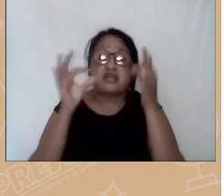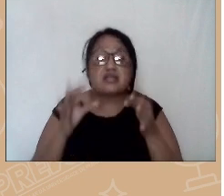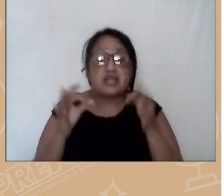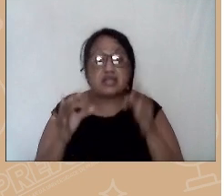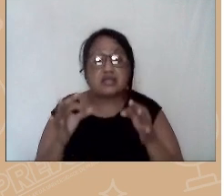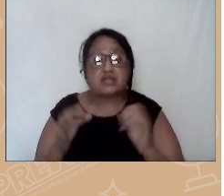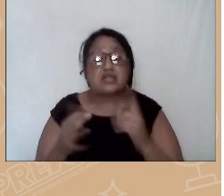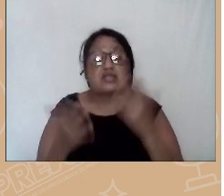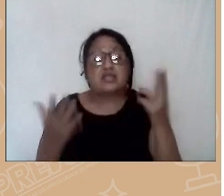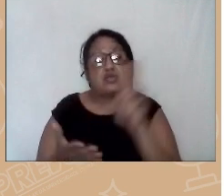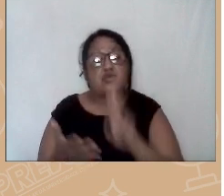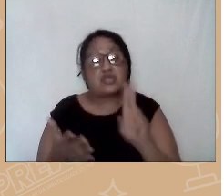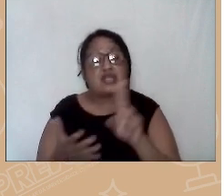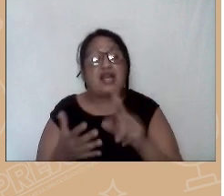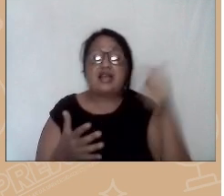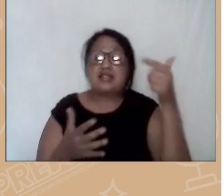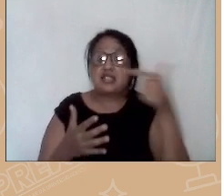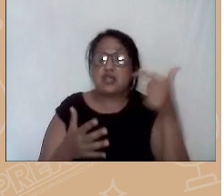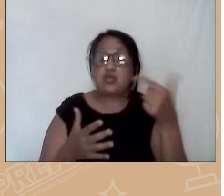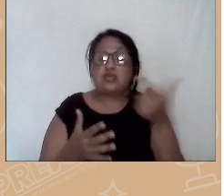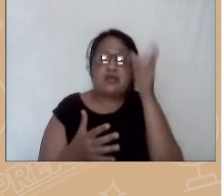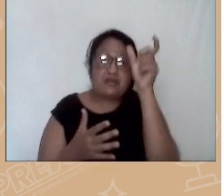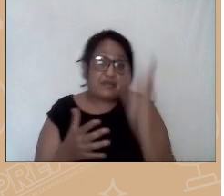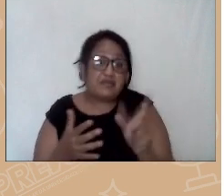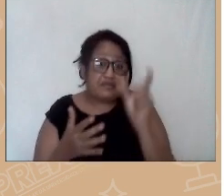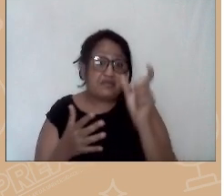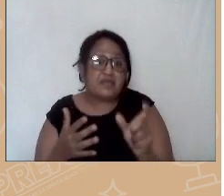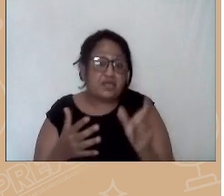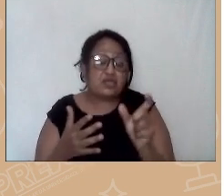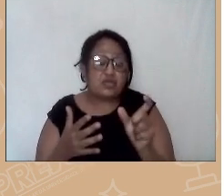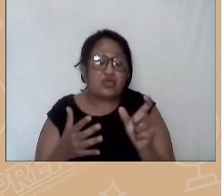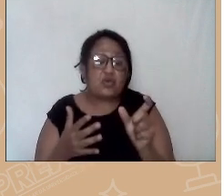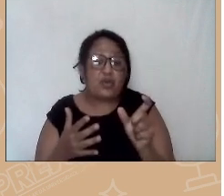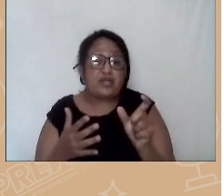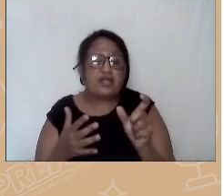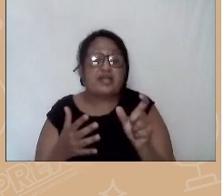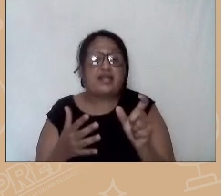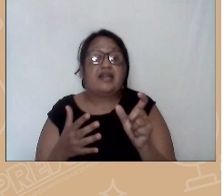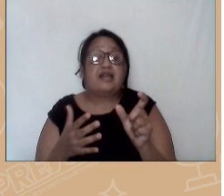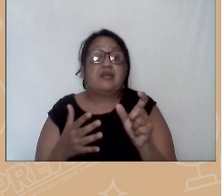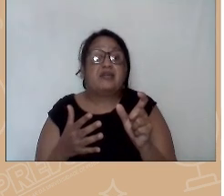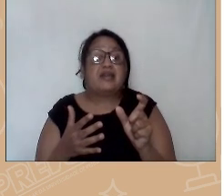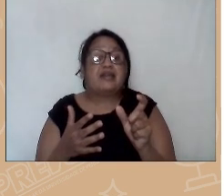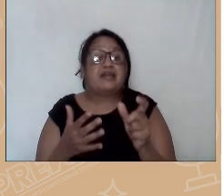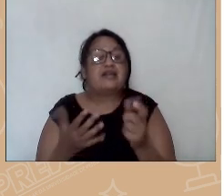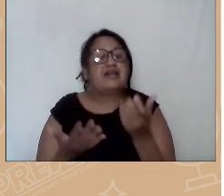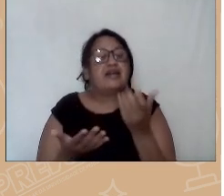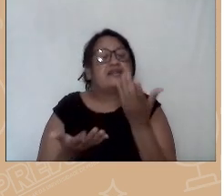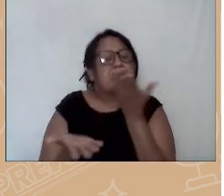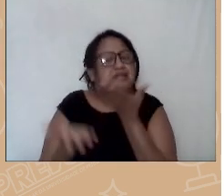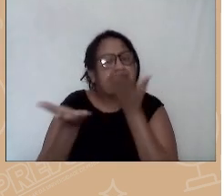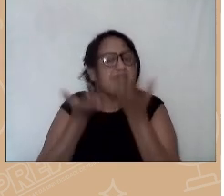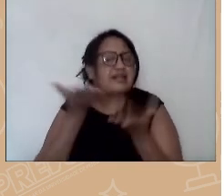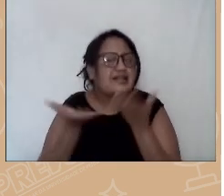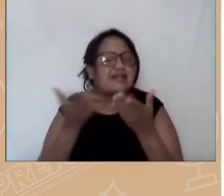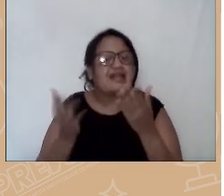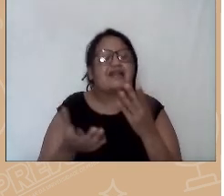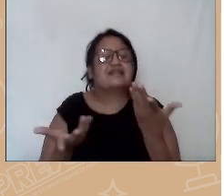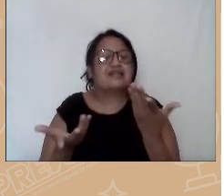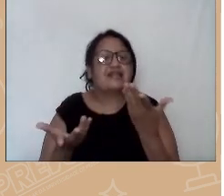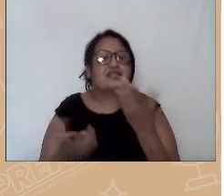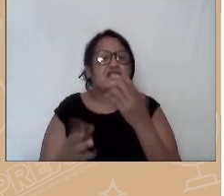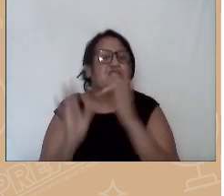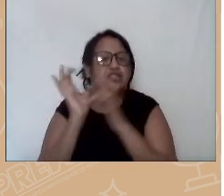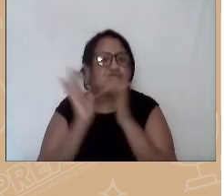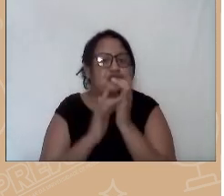dele utilizar a segunda pessoa do plural para tratar Cristo de uma forma respeitosa essa parece ser a alternativa correta